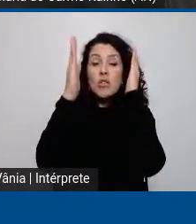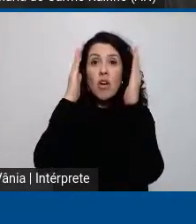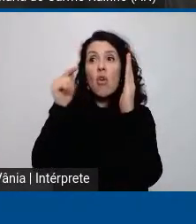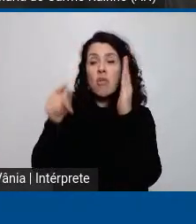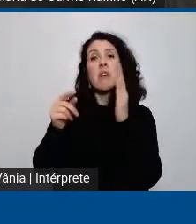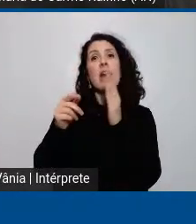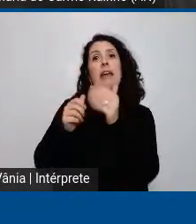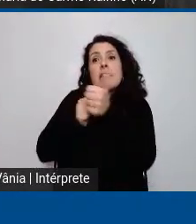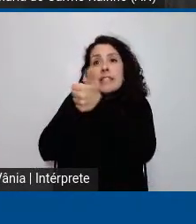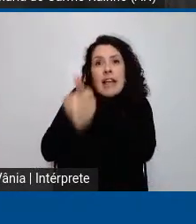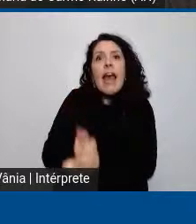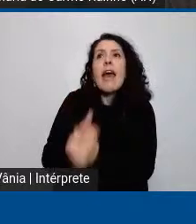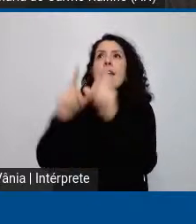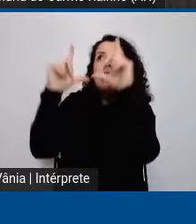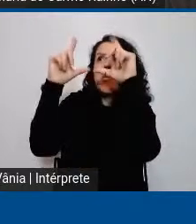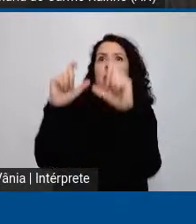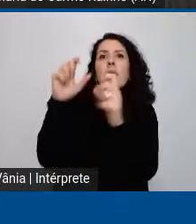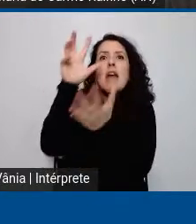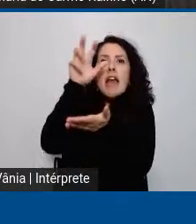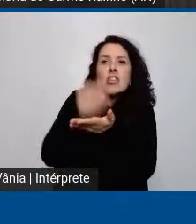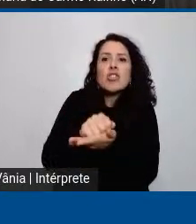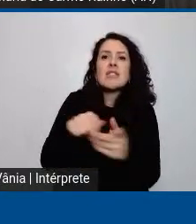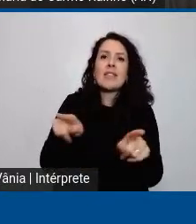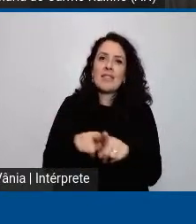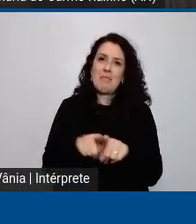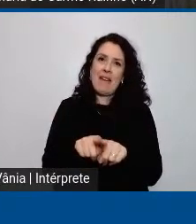eu acho que é assim, realmente,